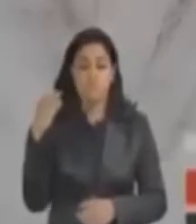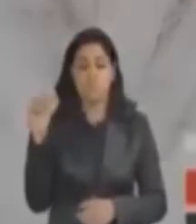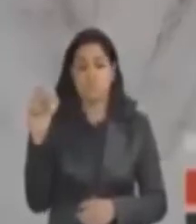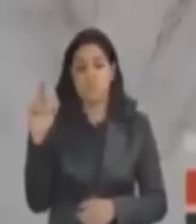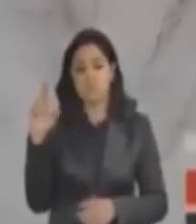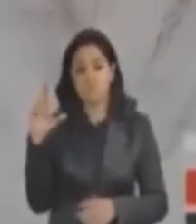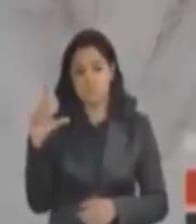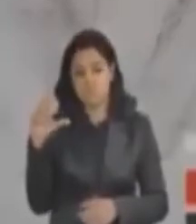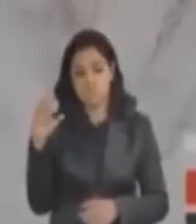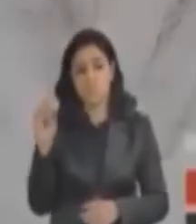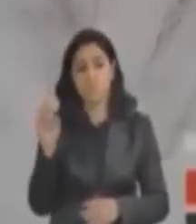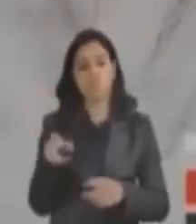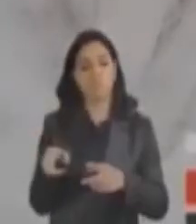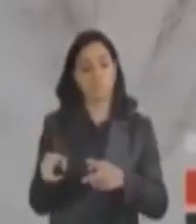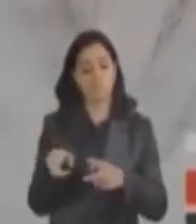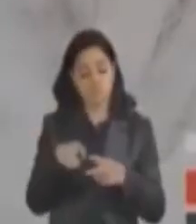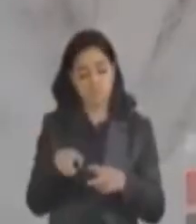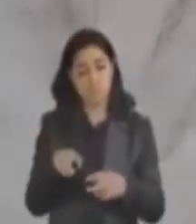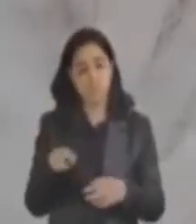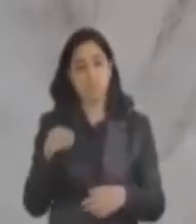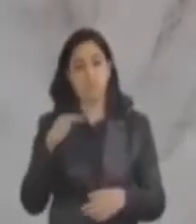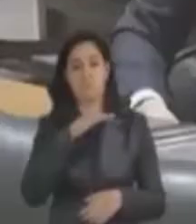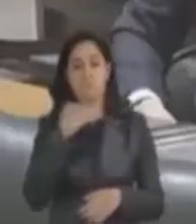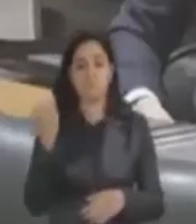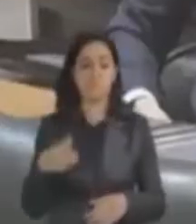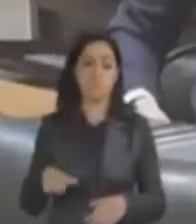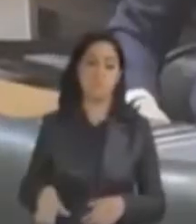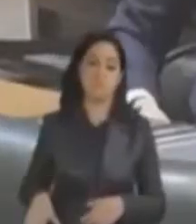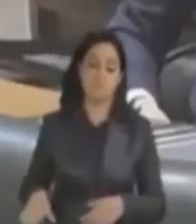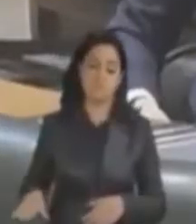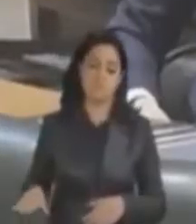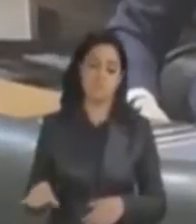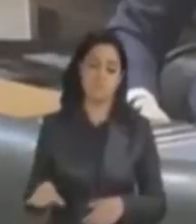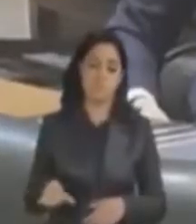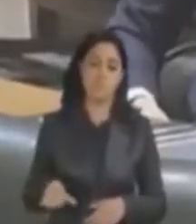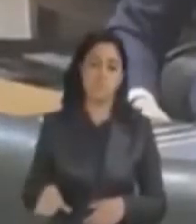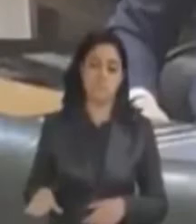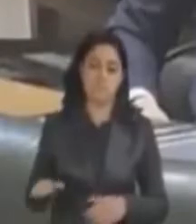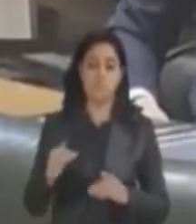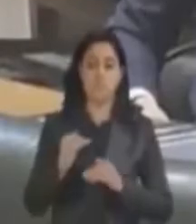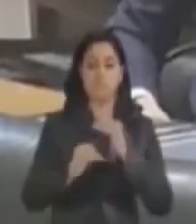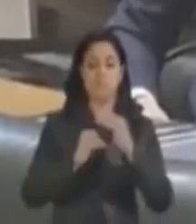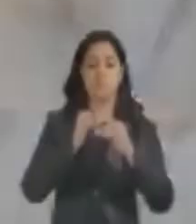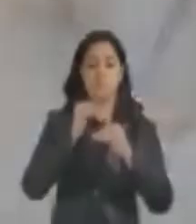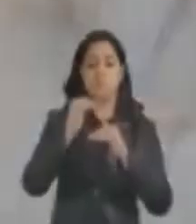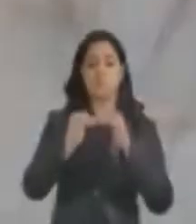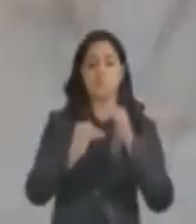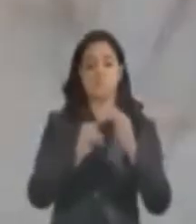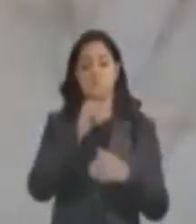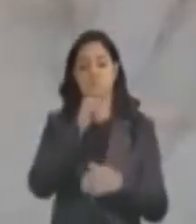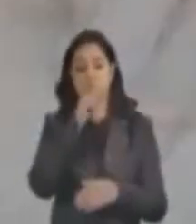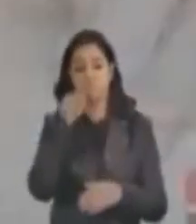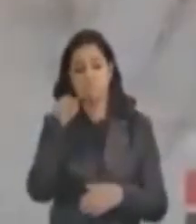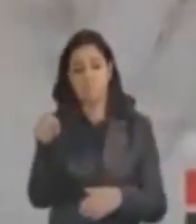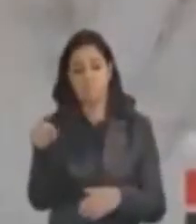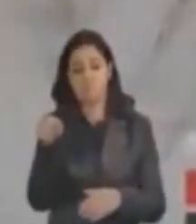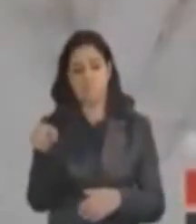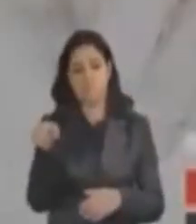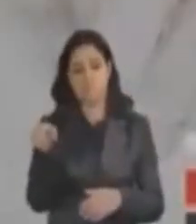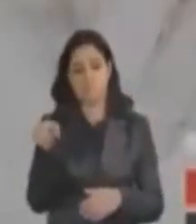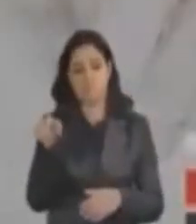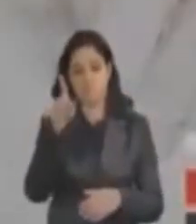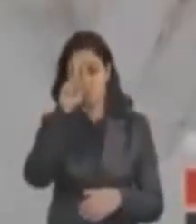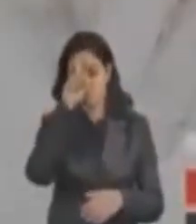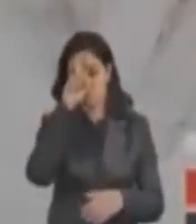por isso que a mortalidade infantil está crescendo e um exemplo concreto que nós temos é o conjunto hospitalar de sorocaba que está